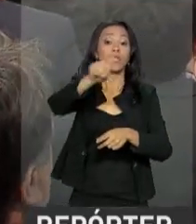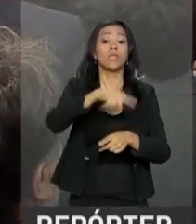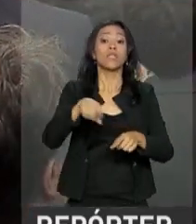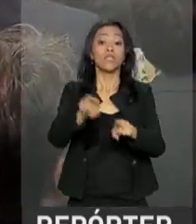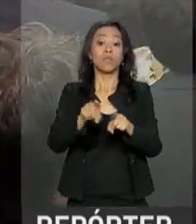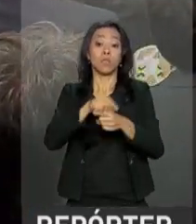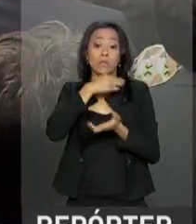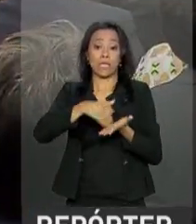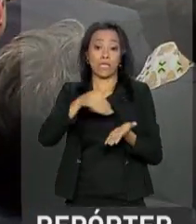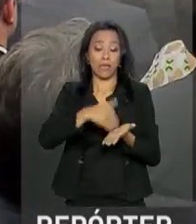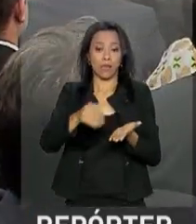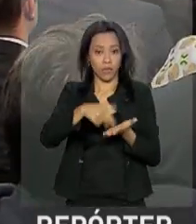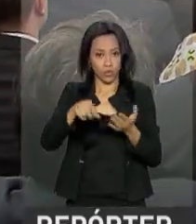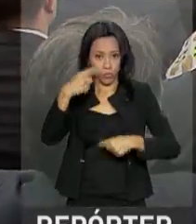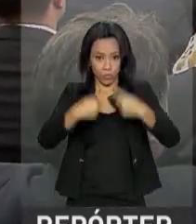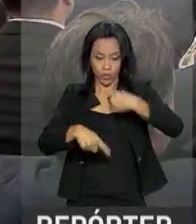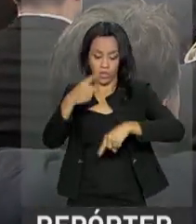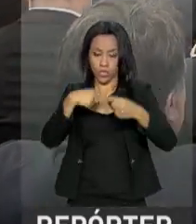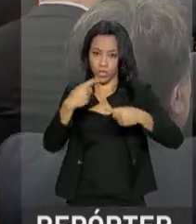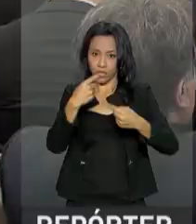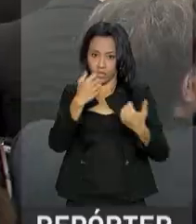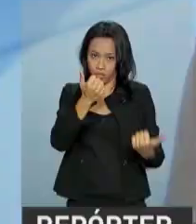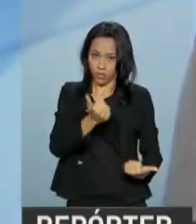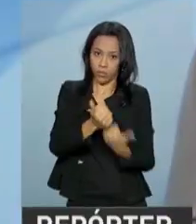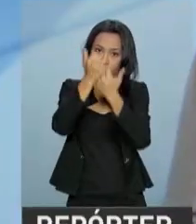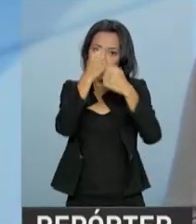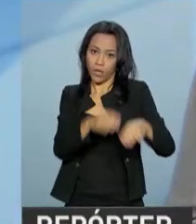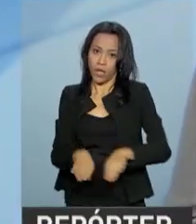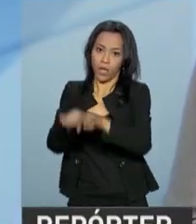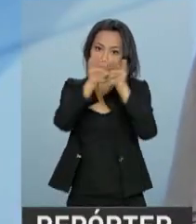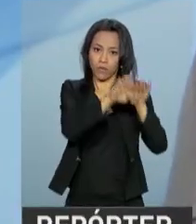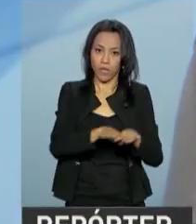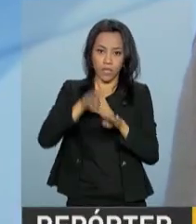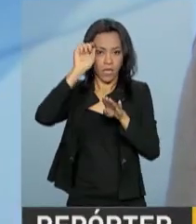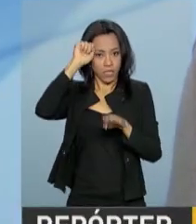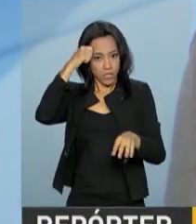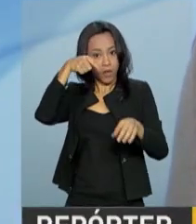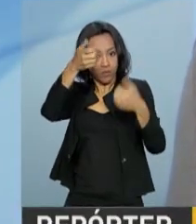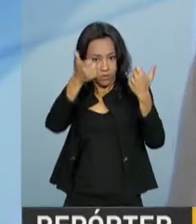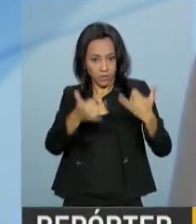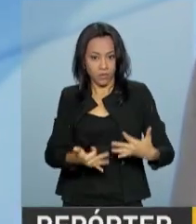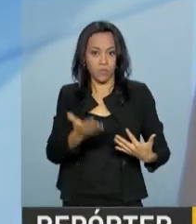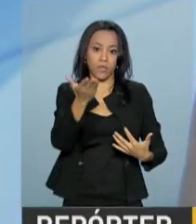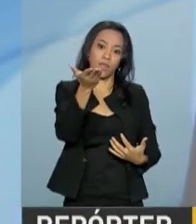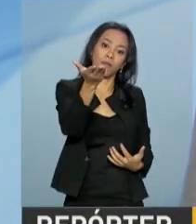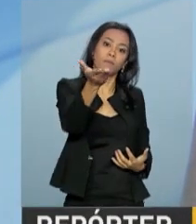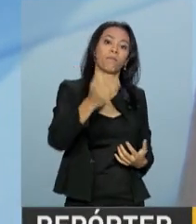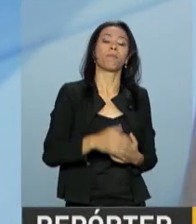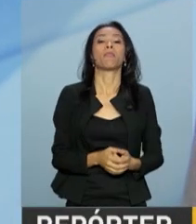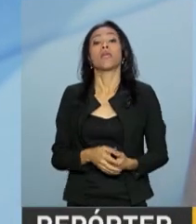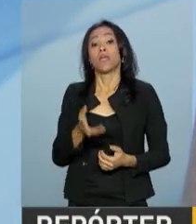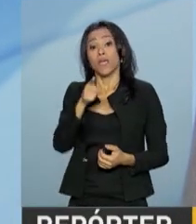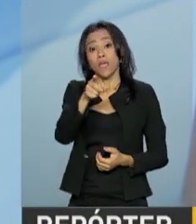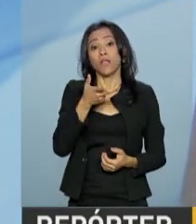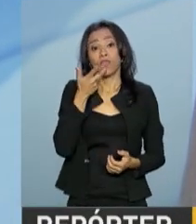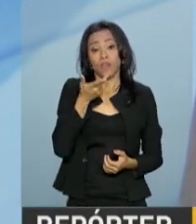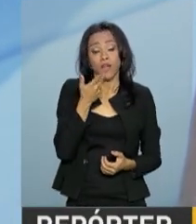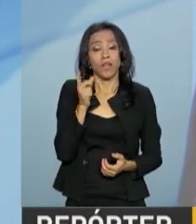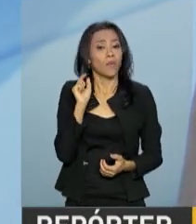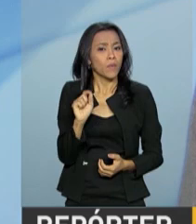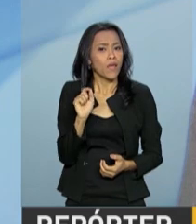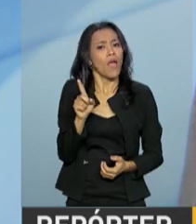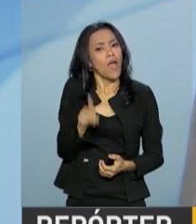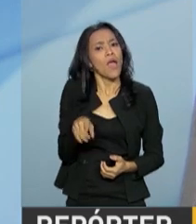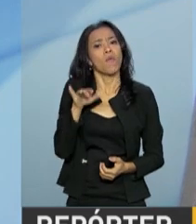Igualdade Racial, o decreto é uma ação histórica. Esta ação, que também é afirmativa, representa muito mais que